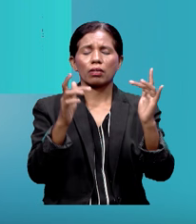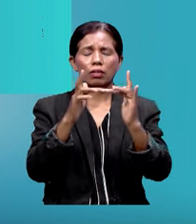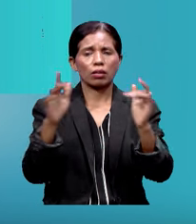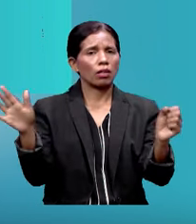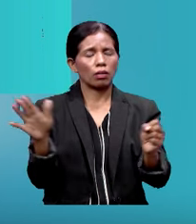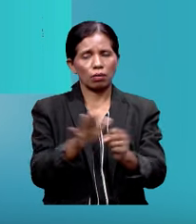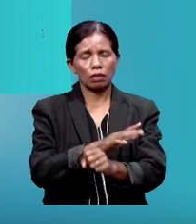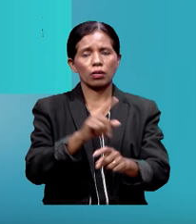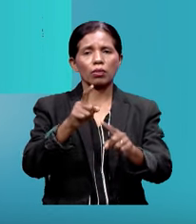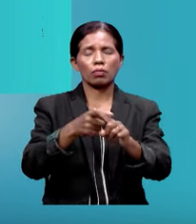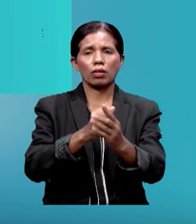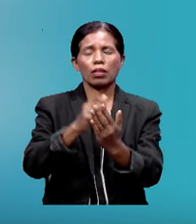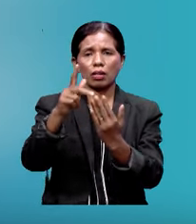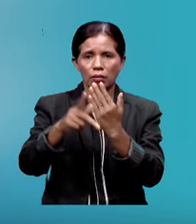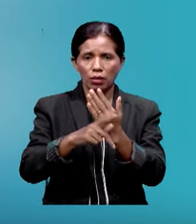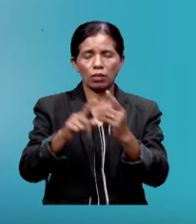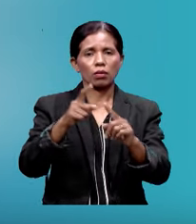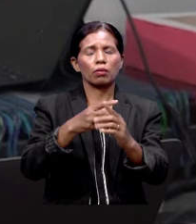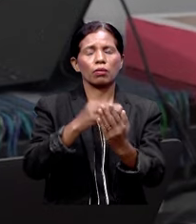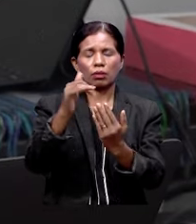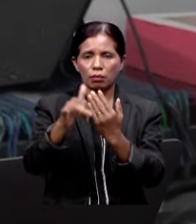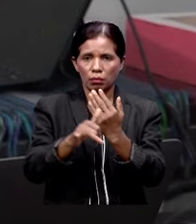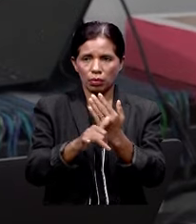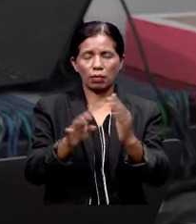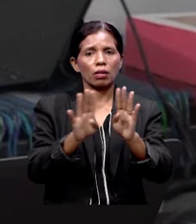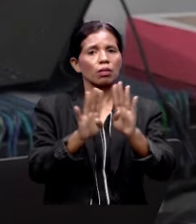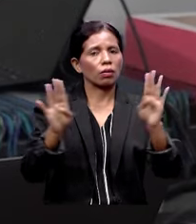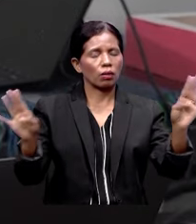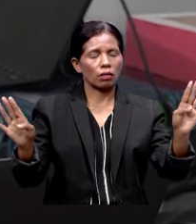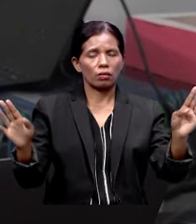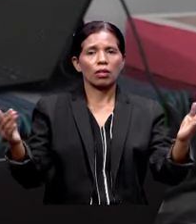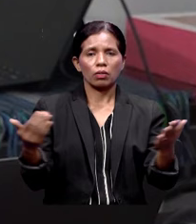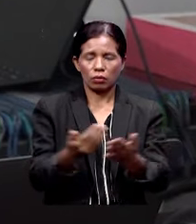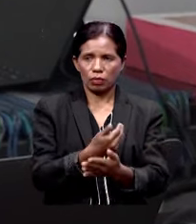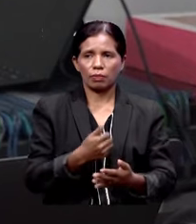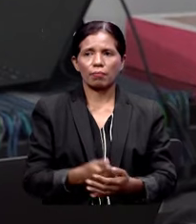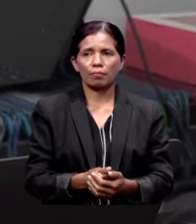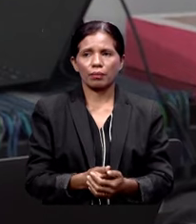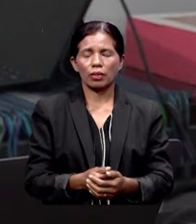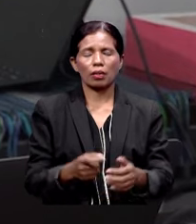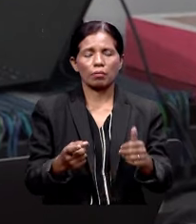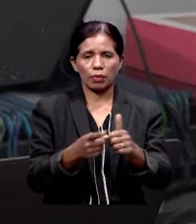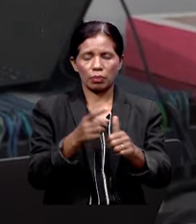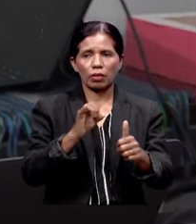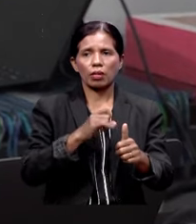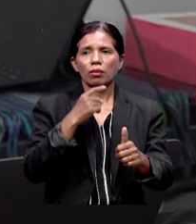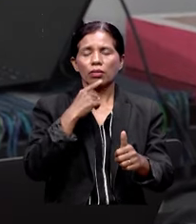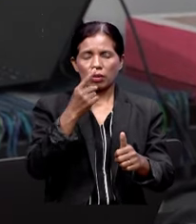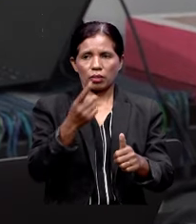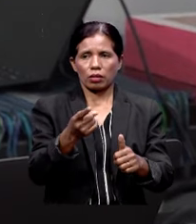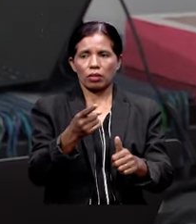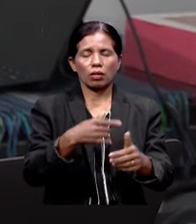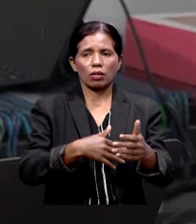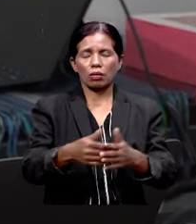ona to fulan abril nune ia fulan maio mak belehalo agendamento fong. Desde início adiante na katak a